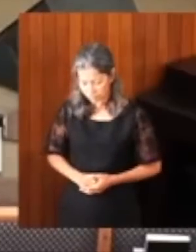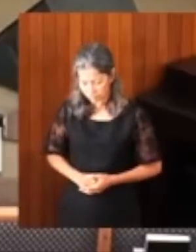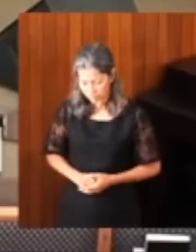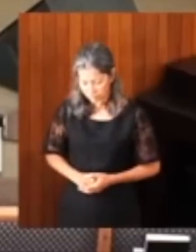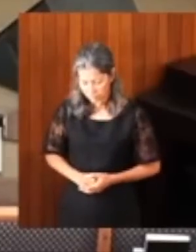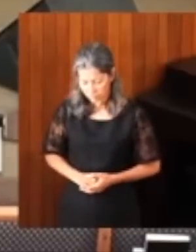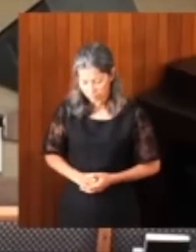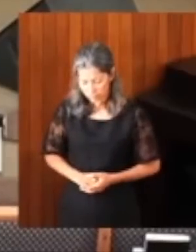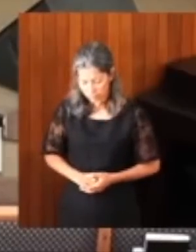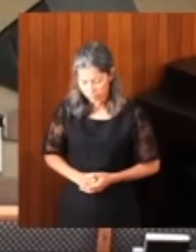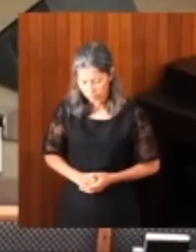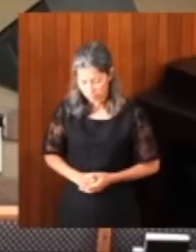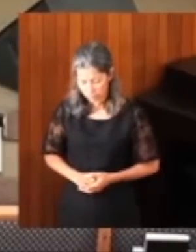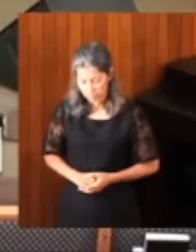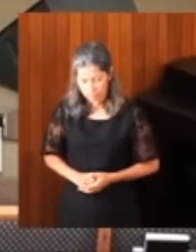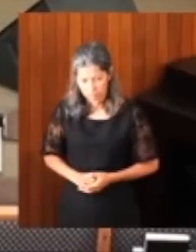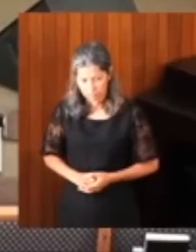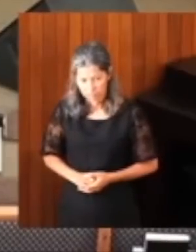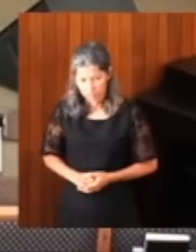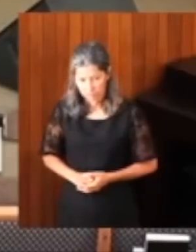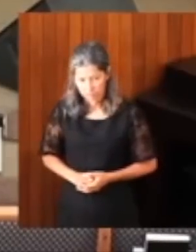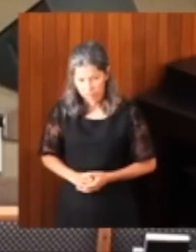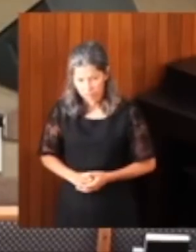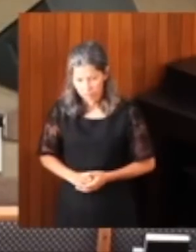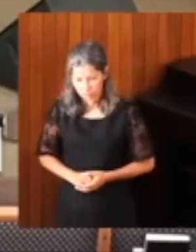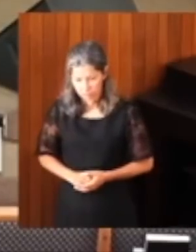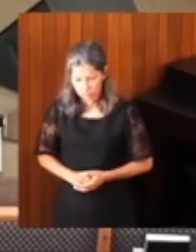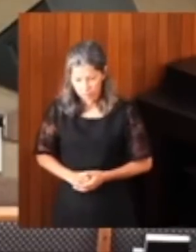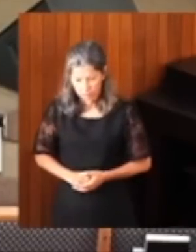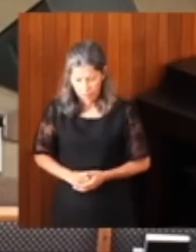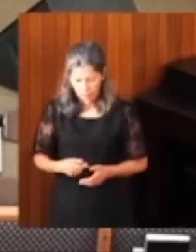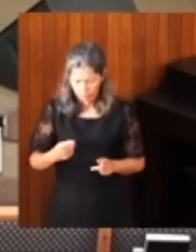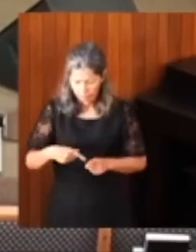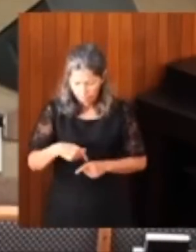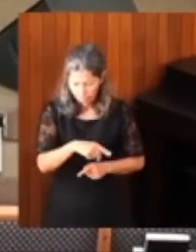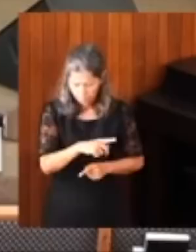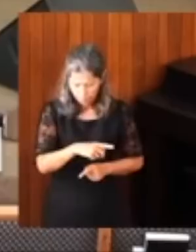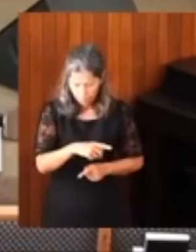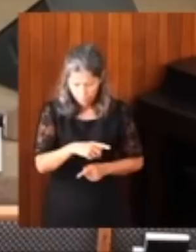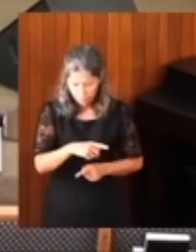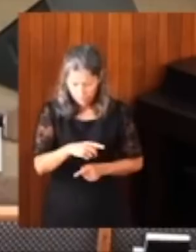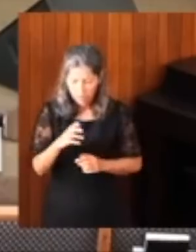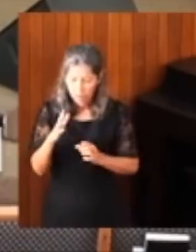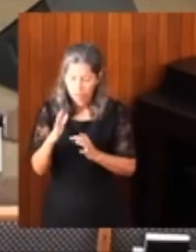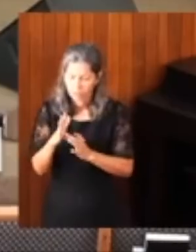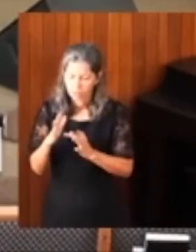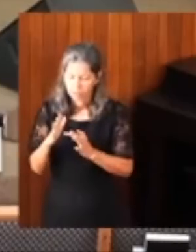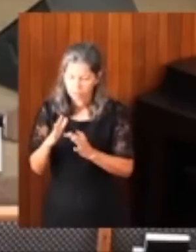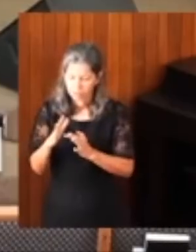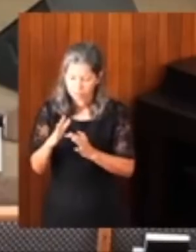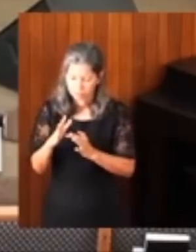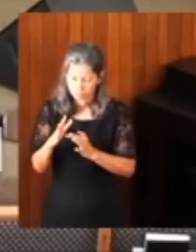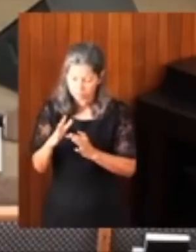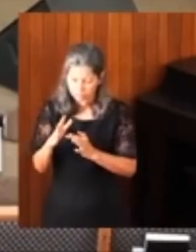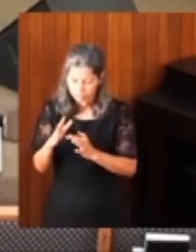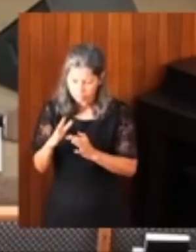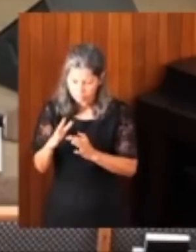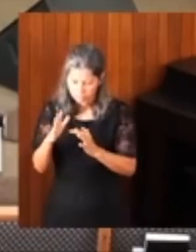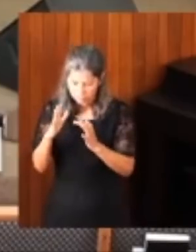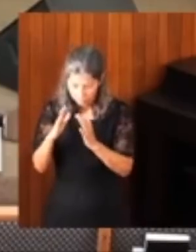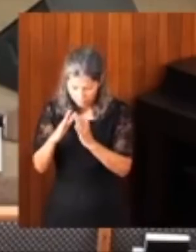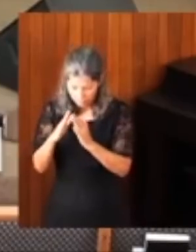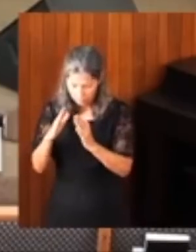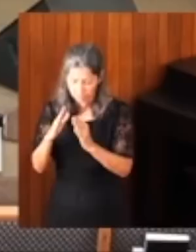de perseguição. Nesse período de perseguição intensa, movida pela igreja romana, a igreja de Deus, o povo de Deus, estava escondido,